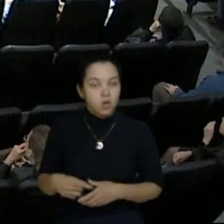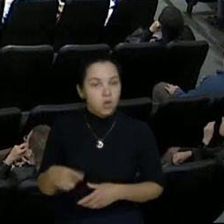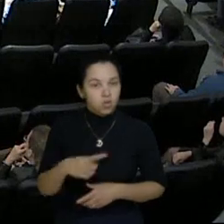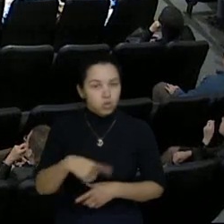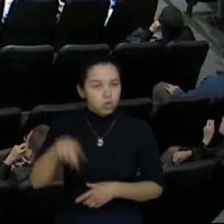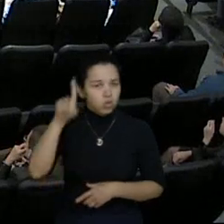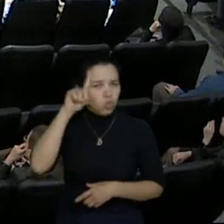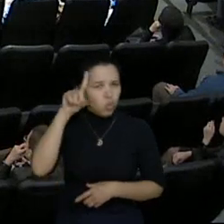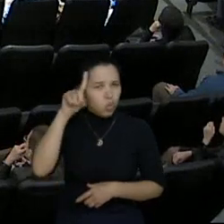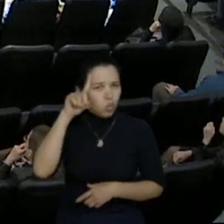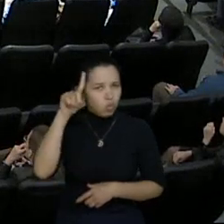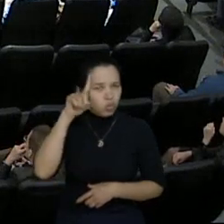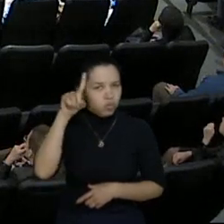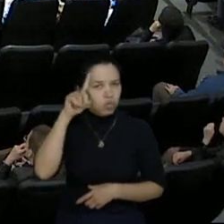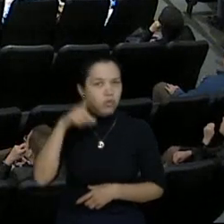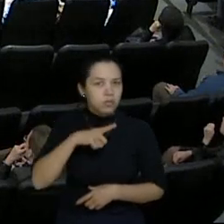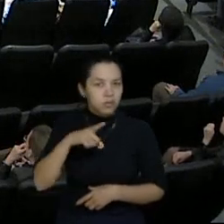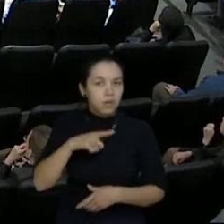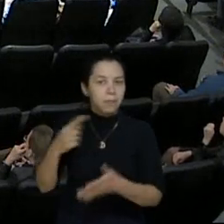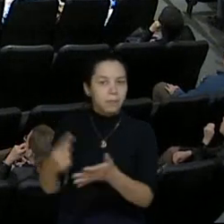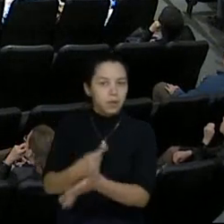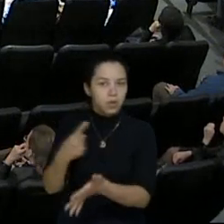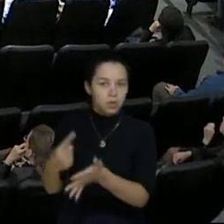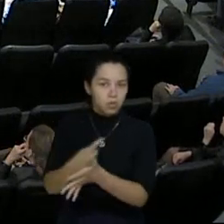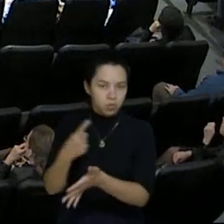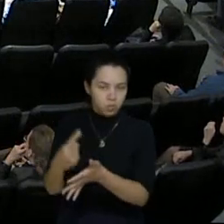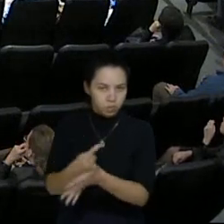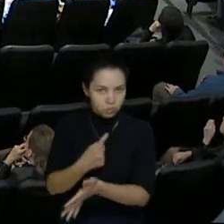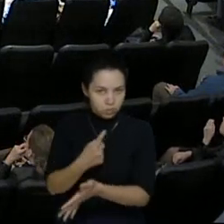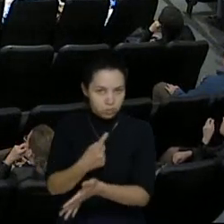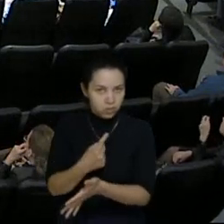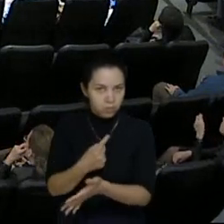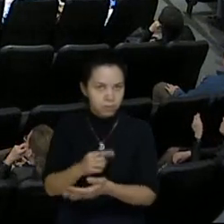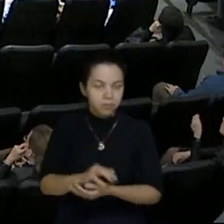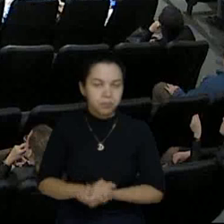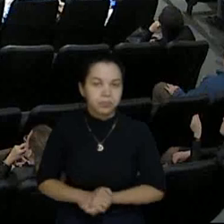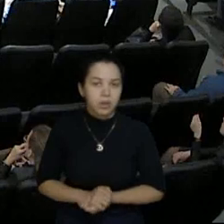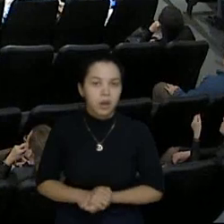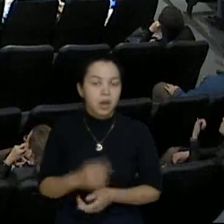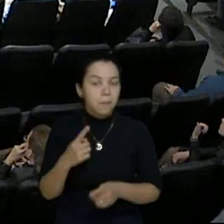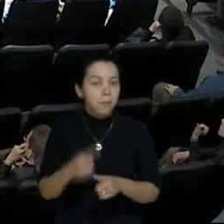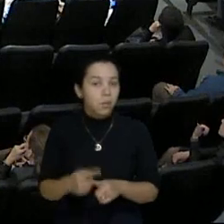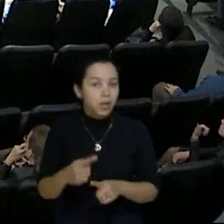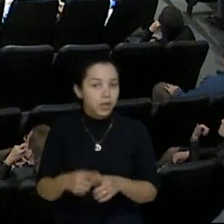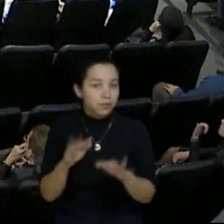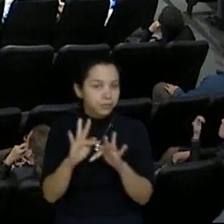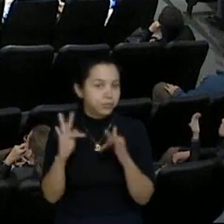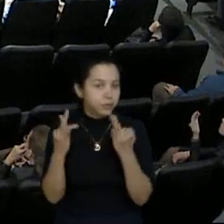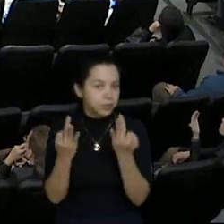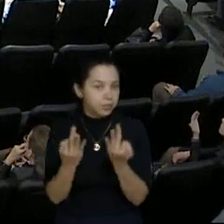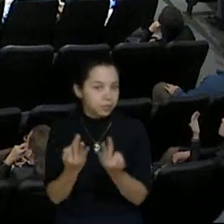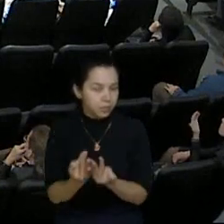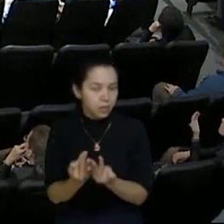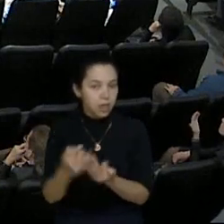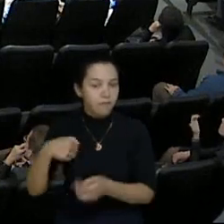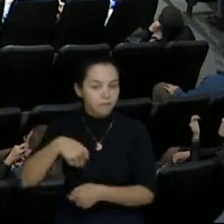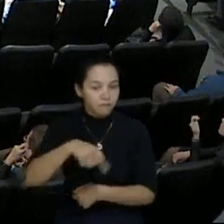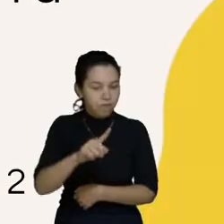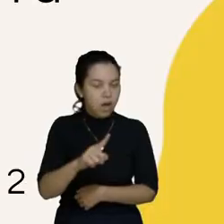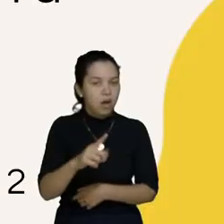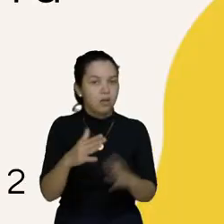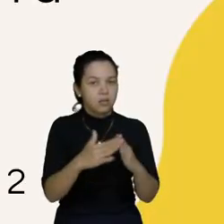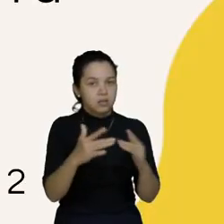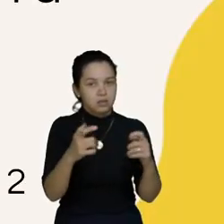dias essa pergunta lá no núcleo por quê porque as famílias chegam nos postos de saúde e dizem